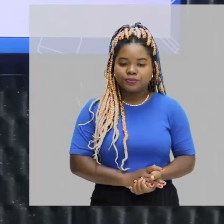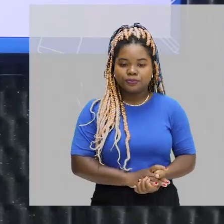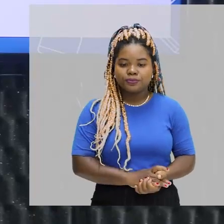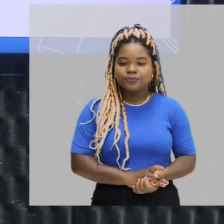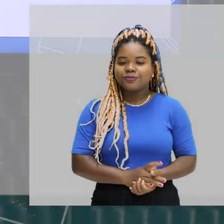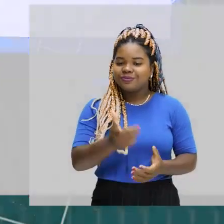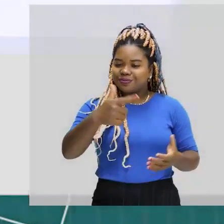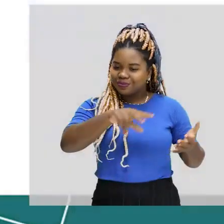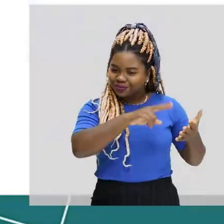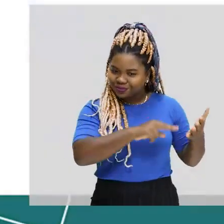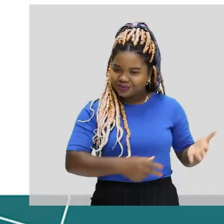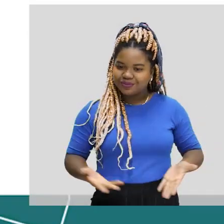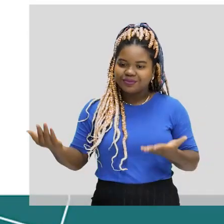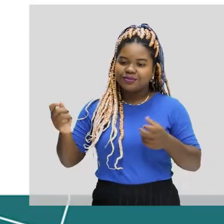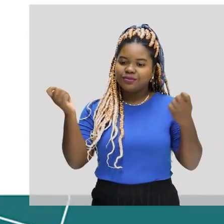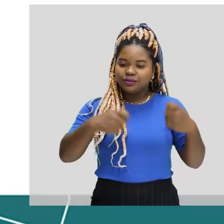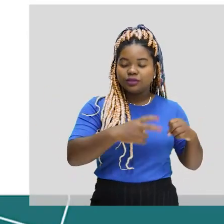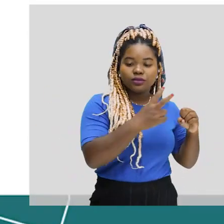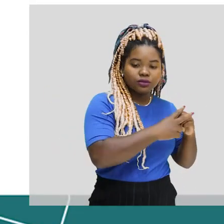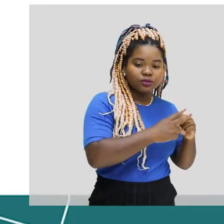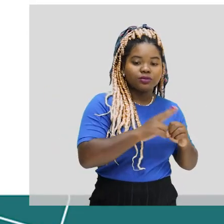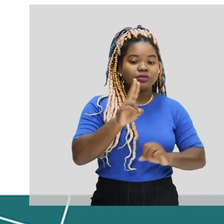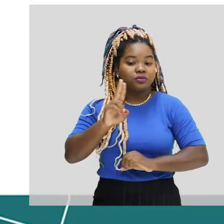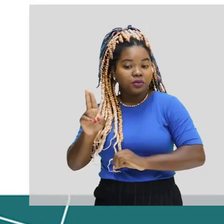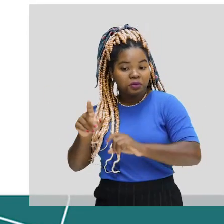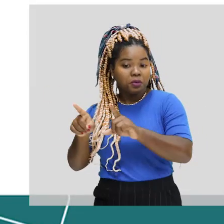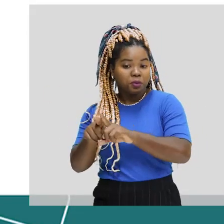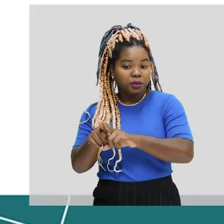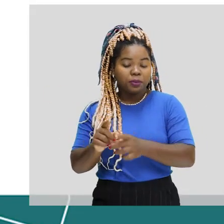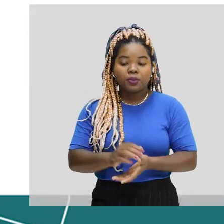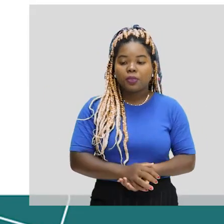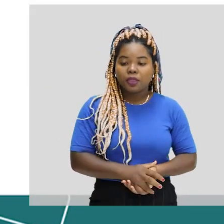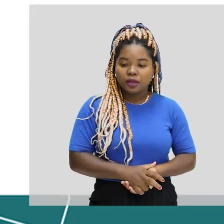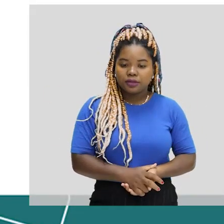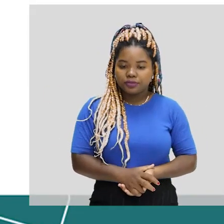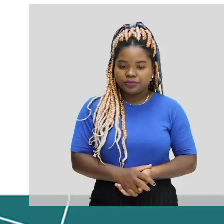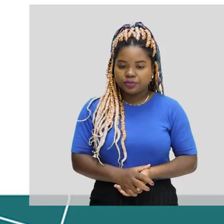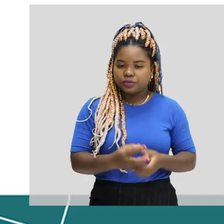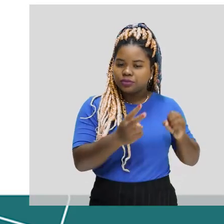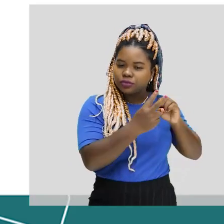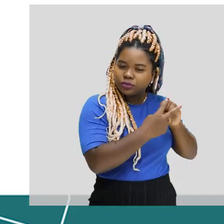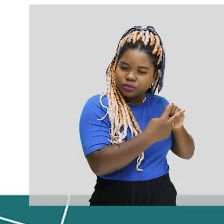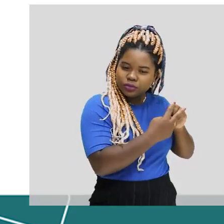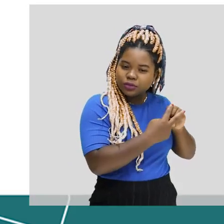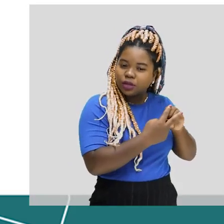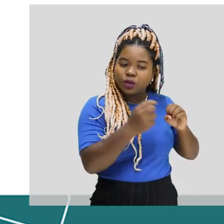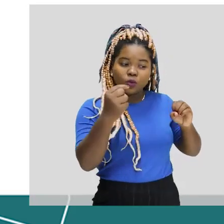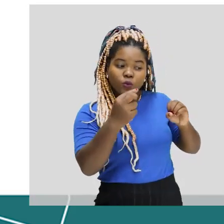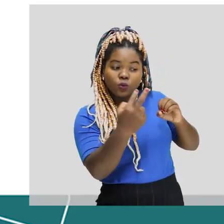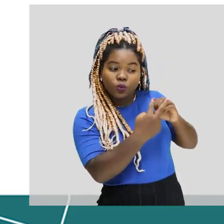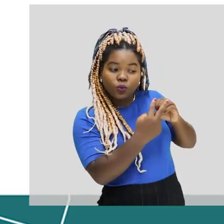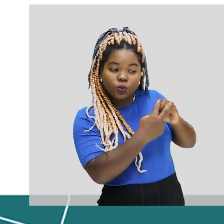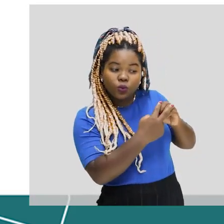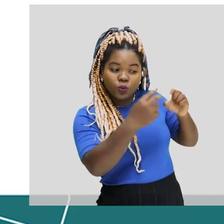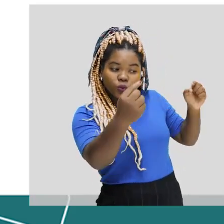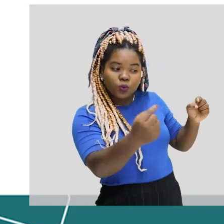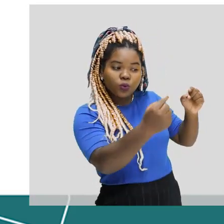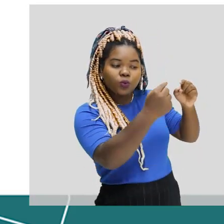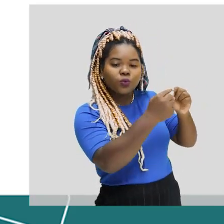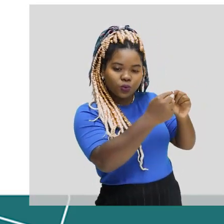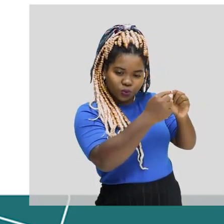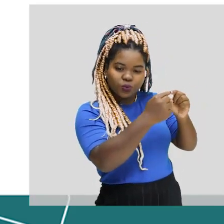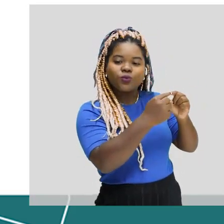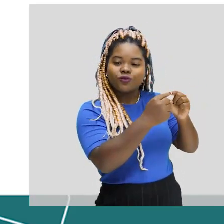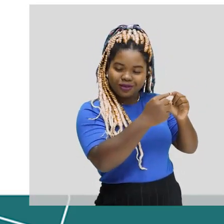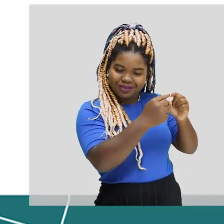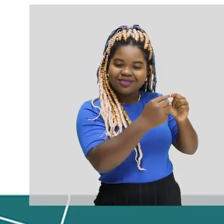A concordância pode ser verbal e nominal, já falei isso. É verbal quando o verbo vai concordar, né? Vai se